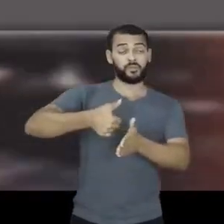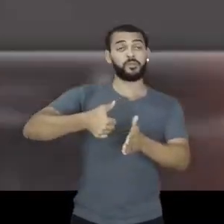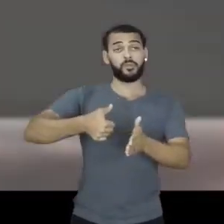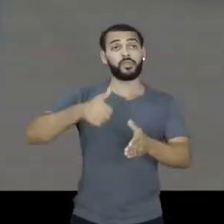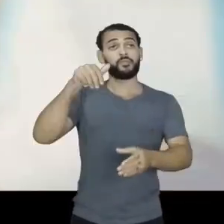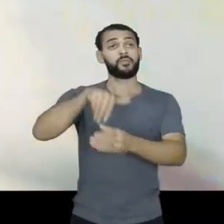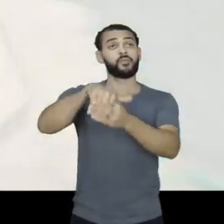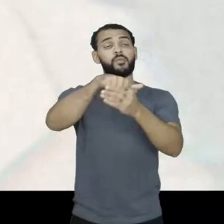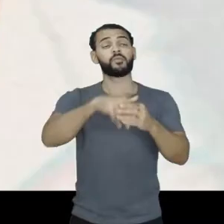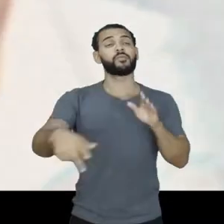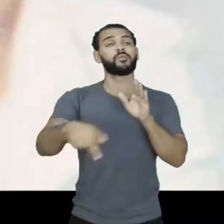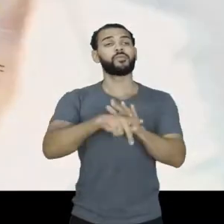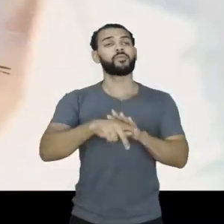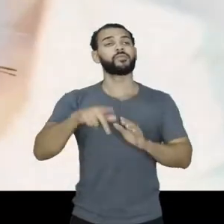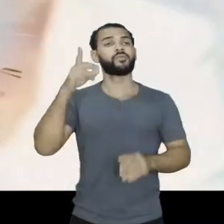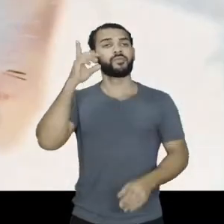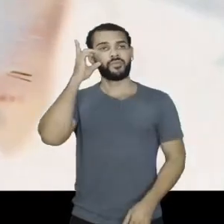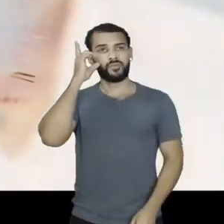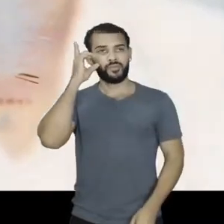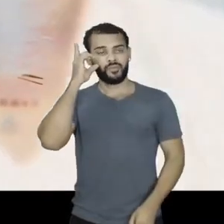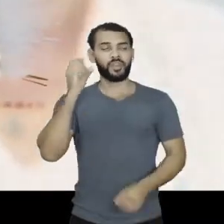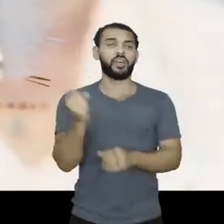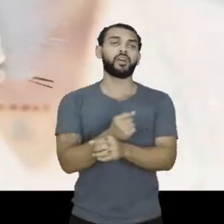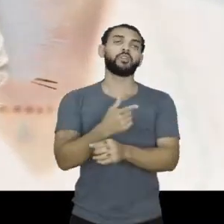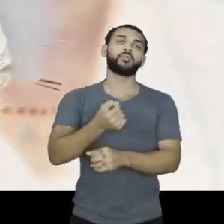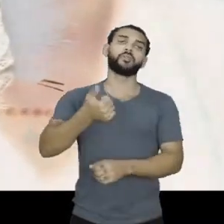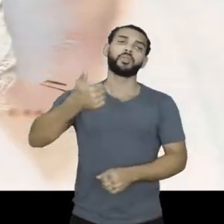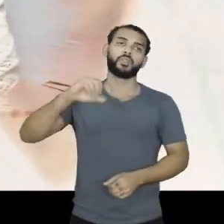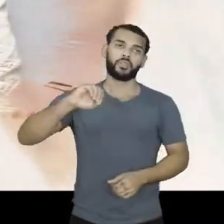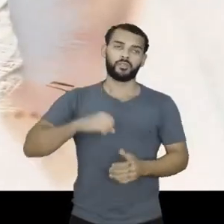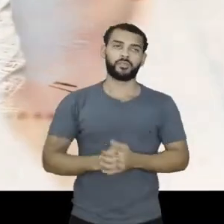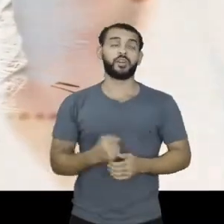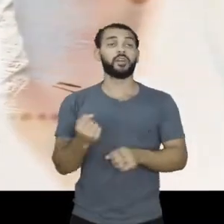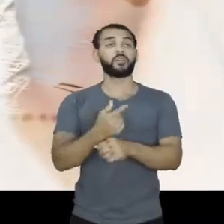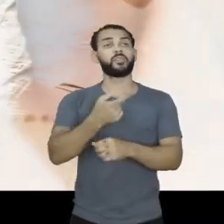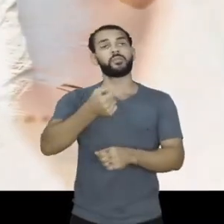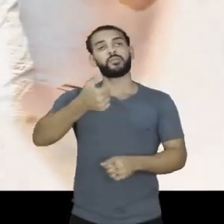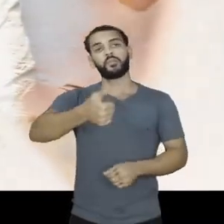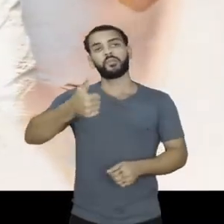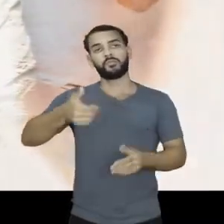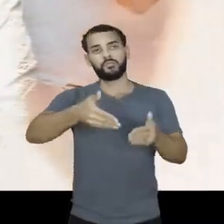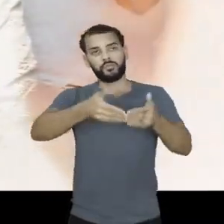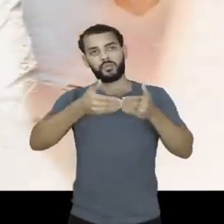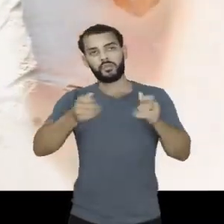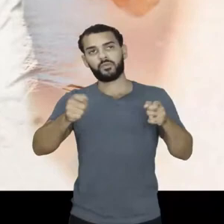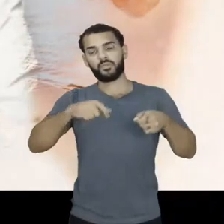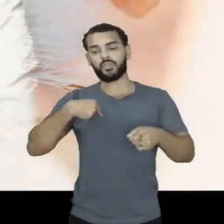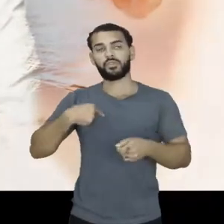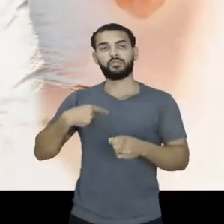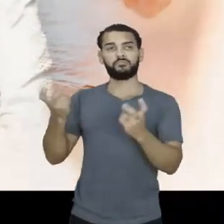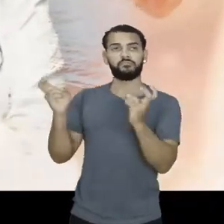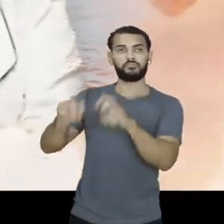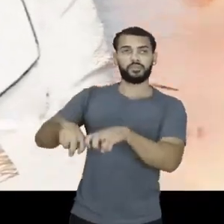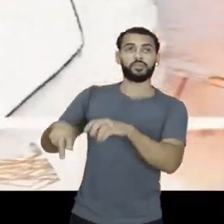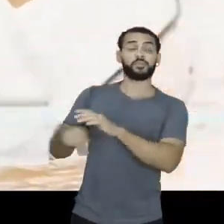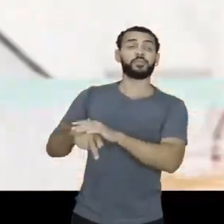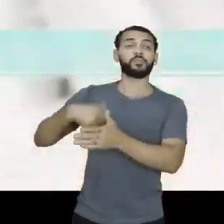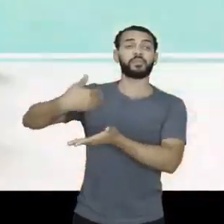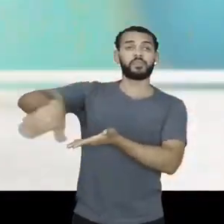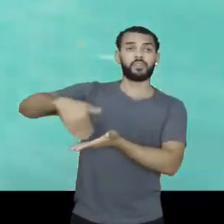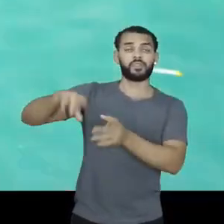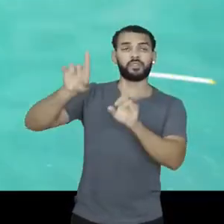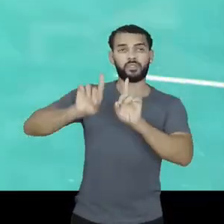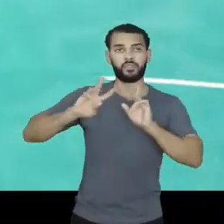Dilma Rousseff em 2010. Em 2011, licenciou-se do mandato para assumir a Secretaria de Direitos Humanos da Presidência